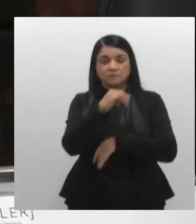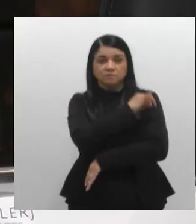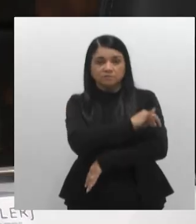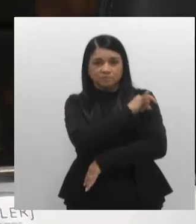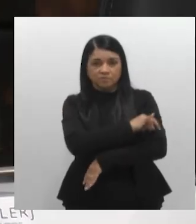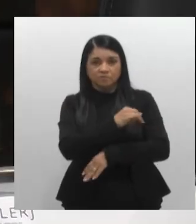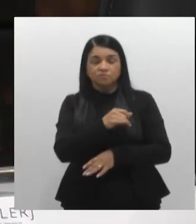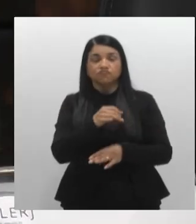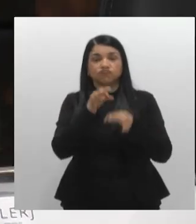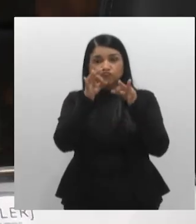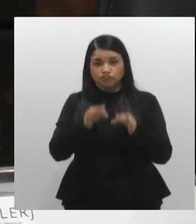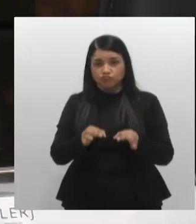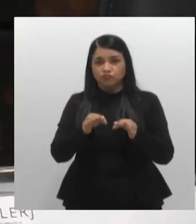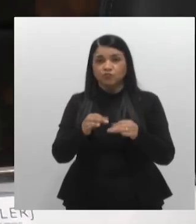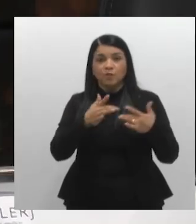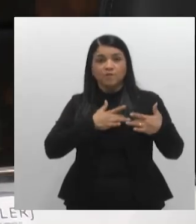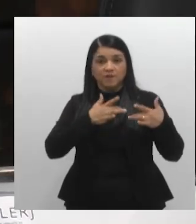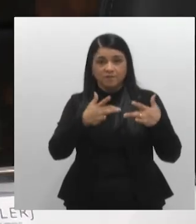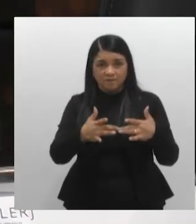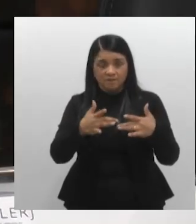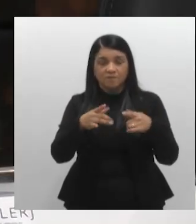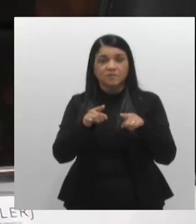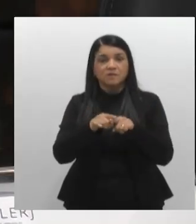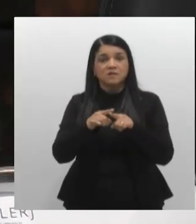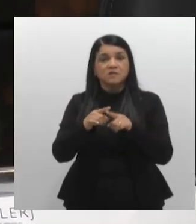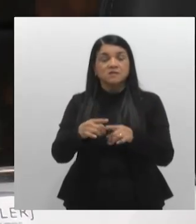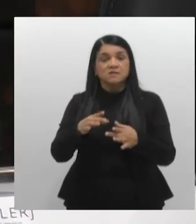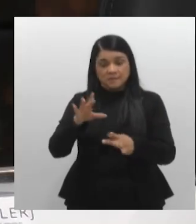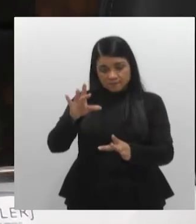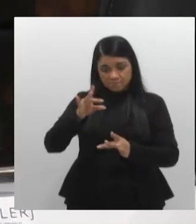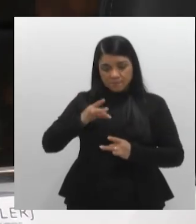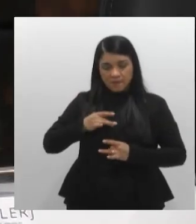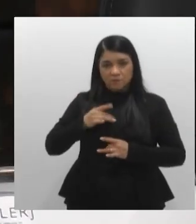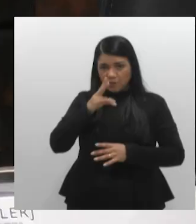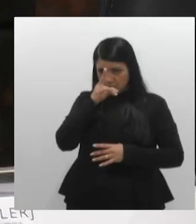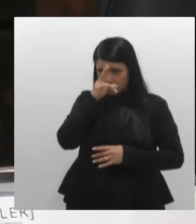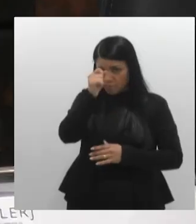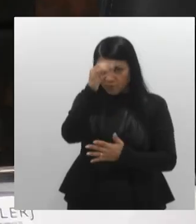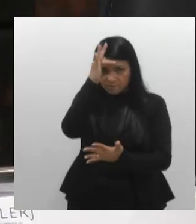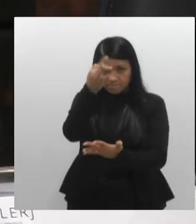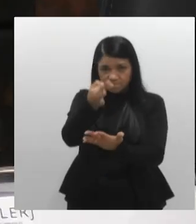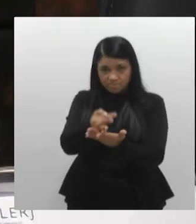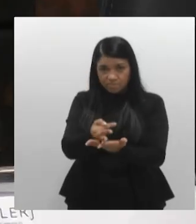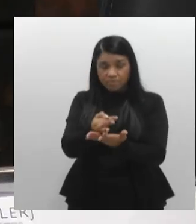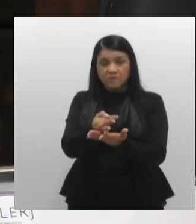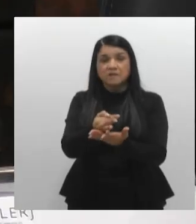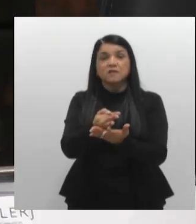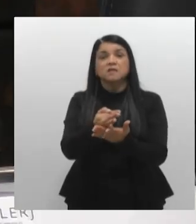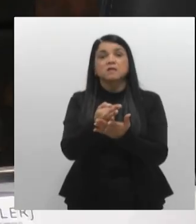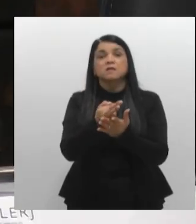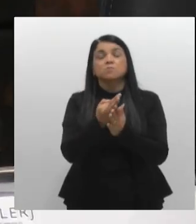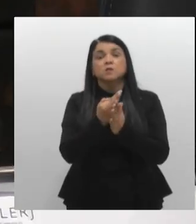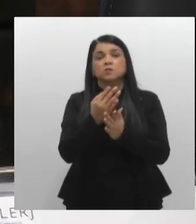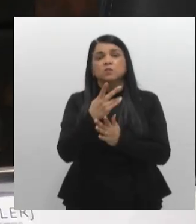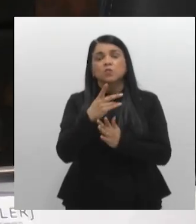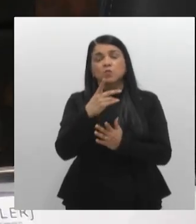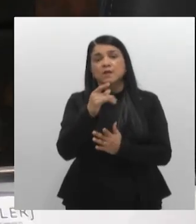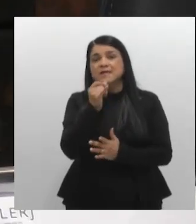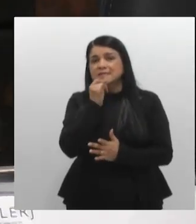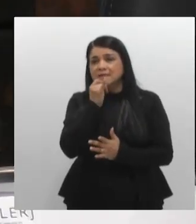que possamos, inspirados pela força da fé e pelo exemplo de tantos que nos